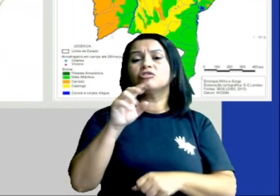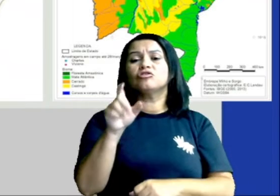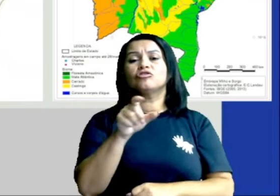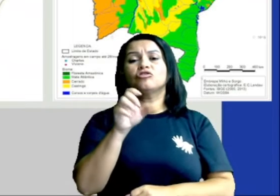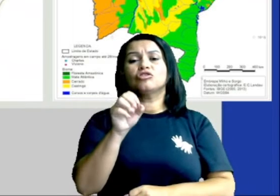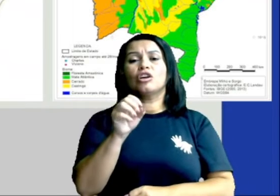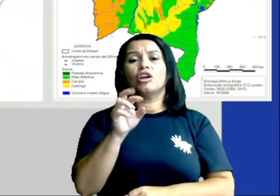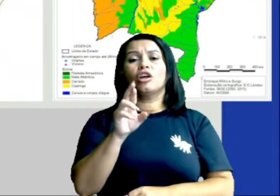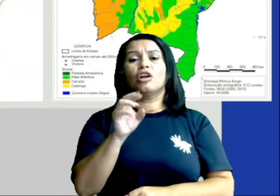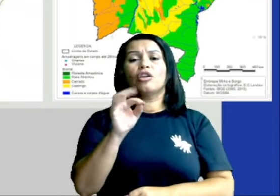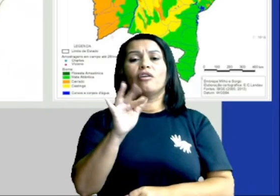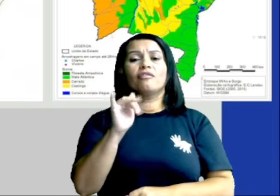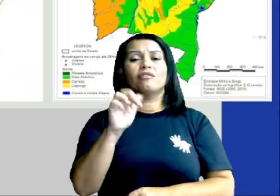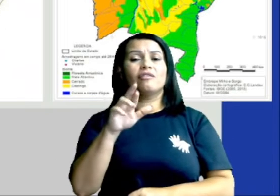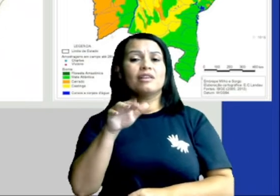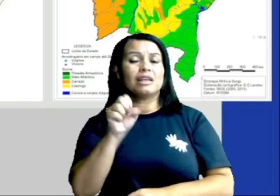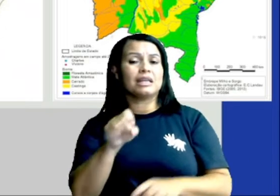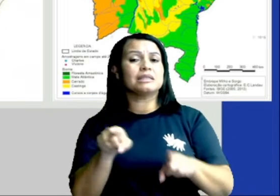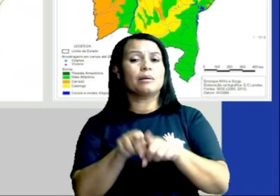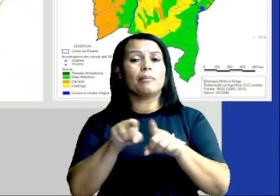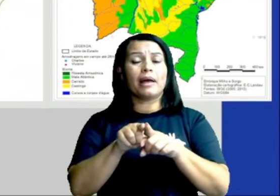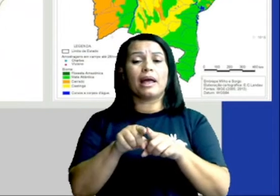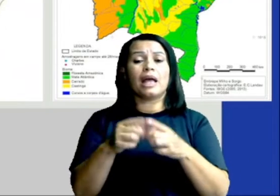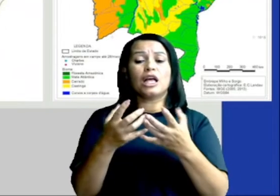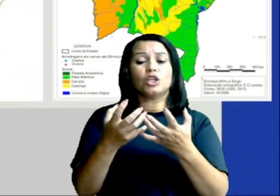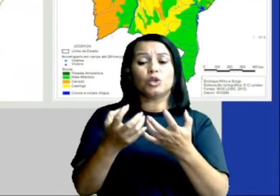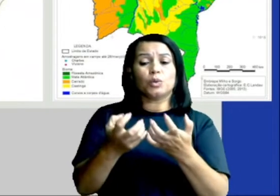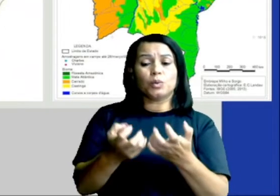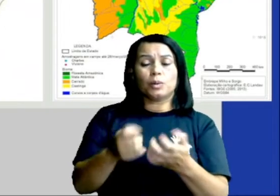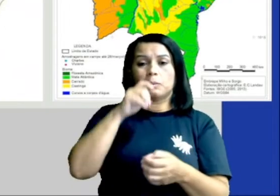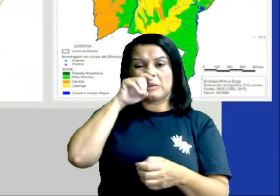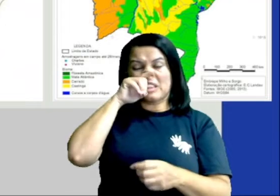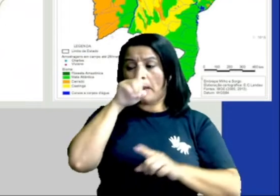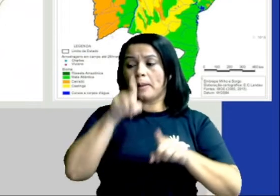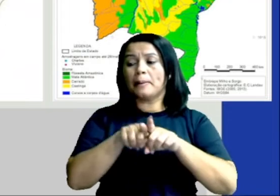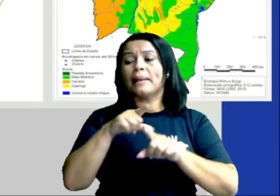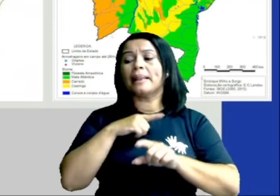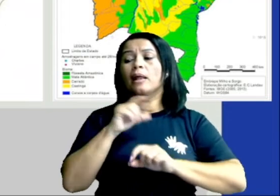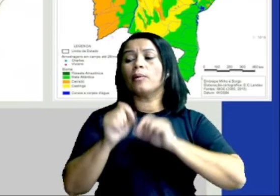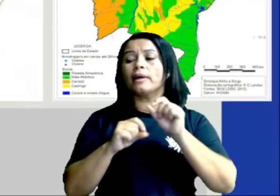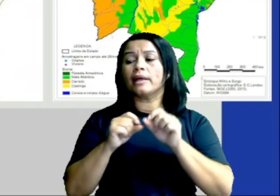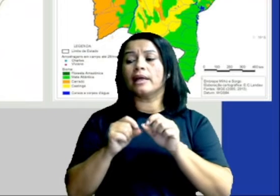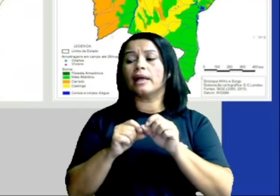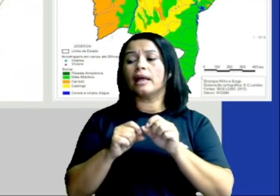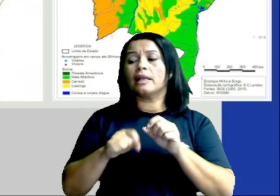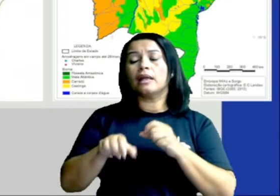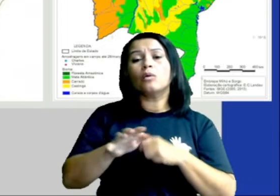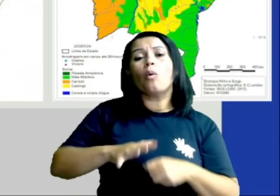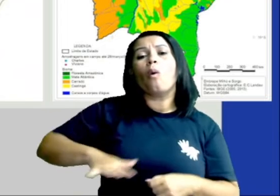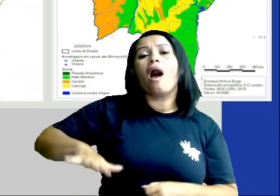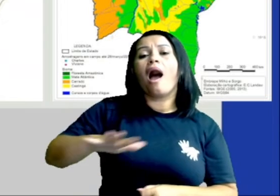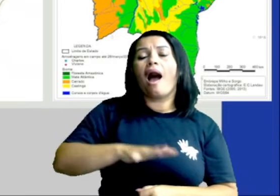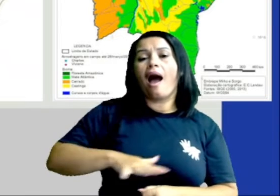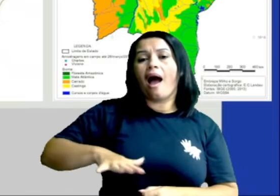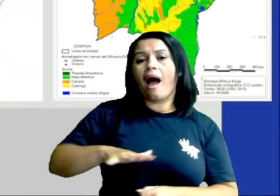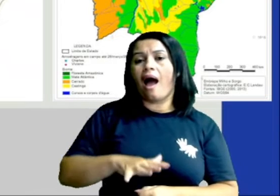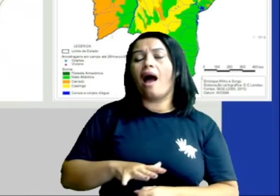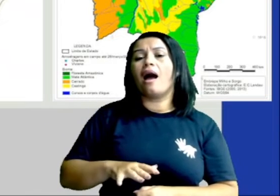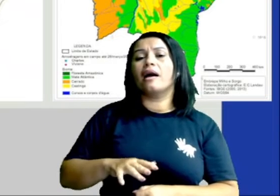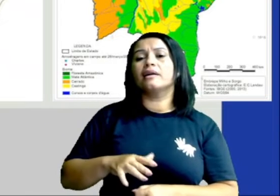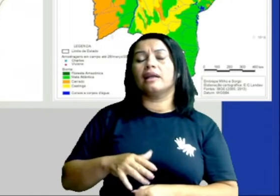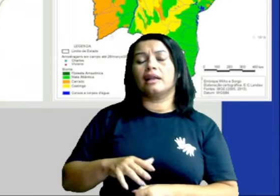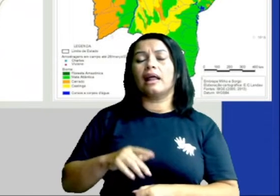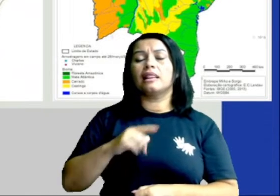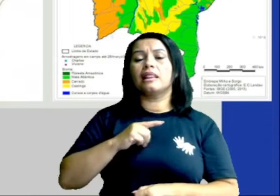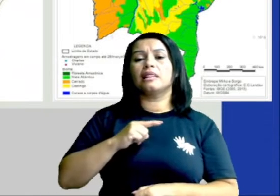seca, né, e aqui a gente tem um mapa que mostra a ocorrência, né, vamos dizer assim, a área original ocupada por esse domínio vegetal,